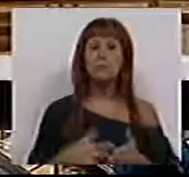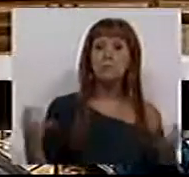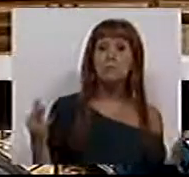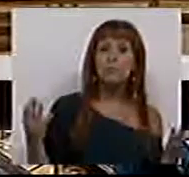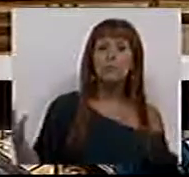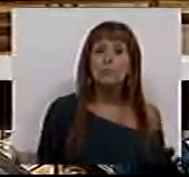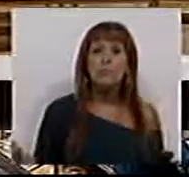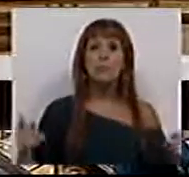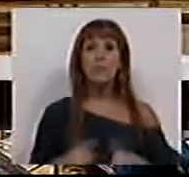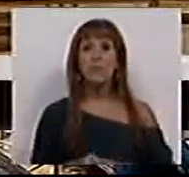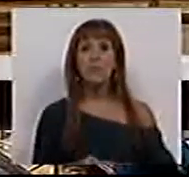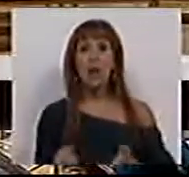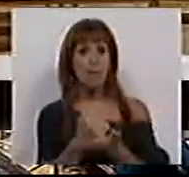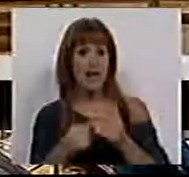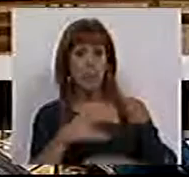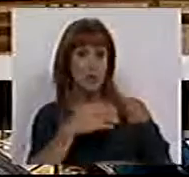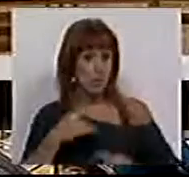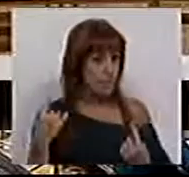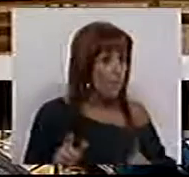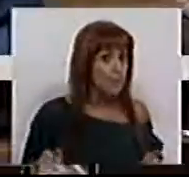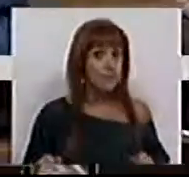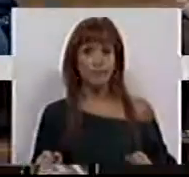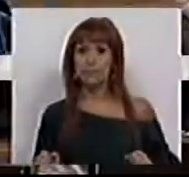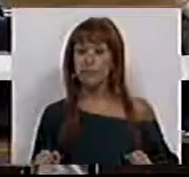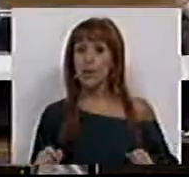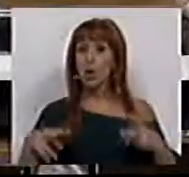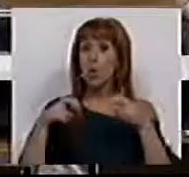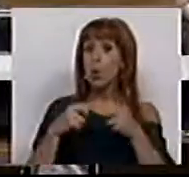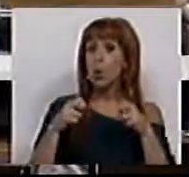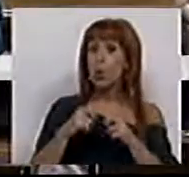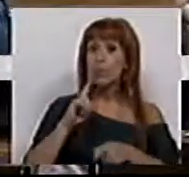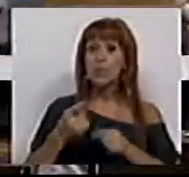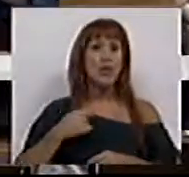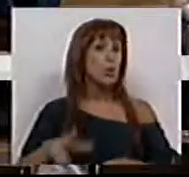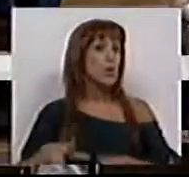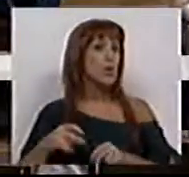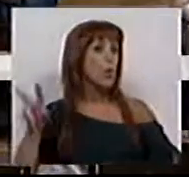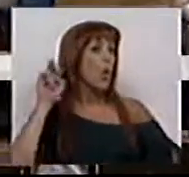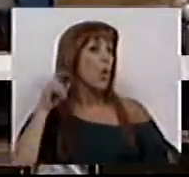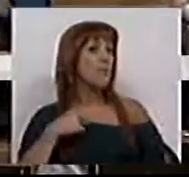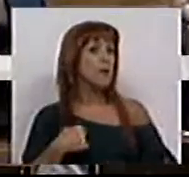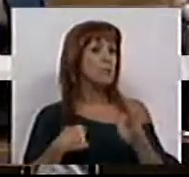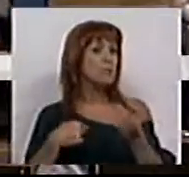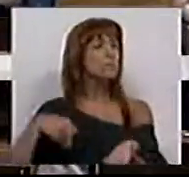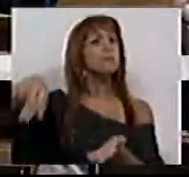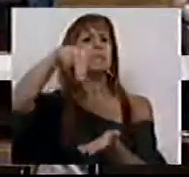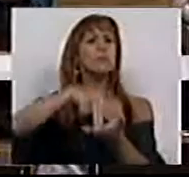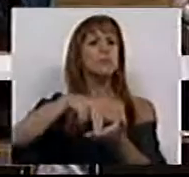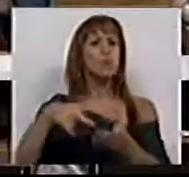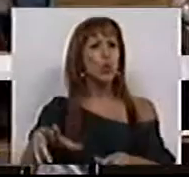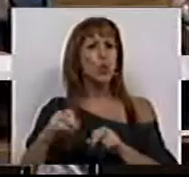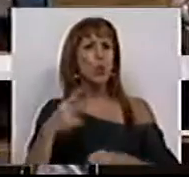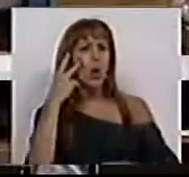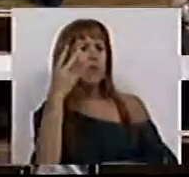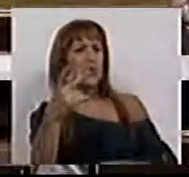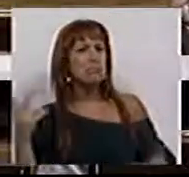realidade, há um mercado da saúde. Mas o problema foi que eu também nunca o ouvi levantar-se e também nunca